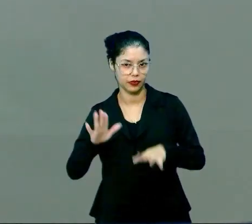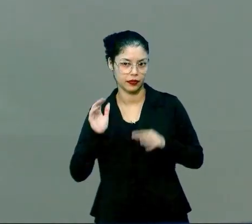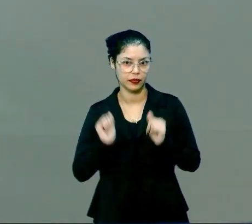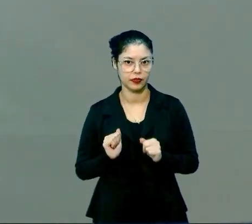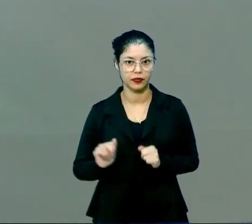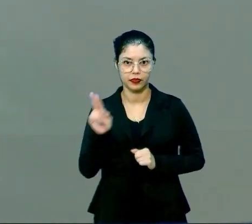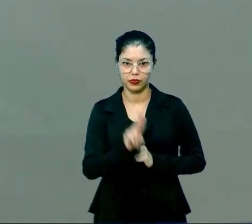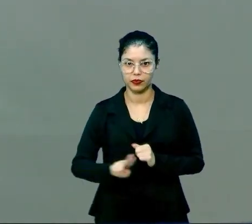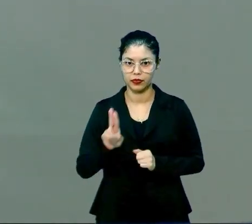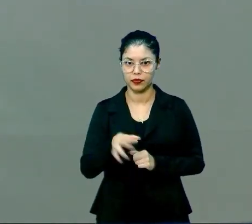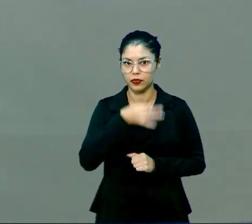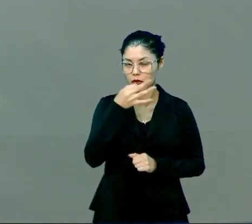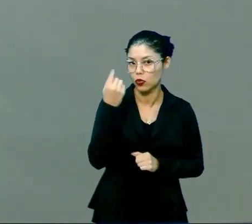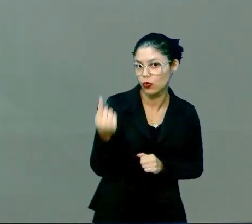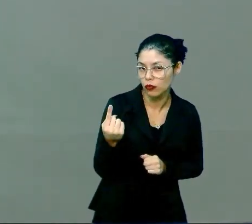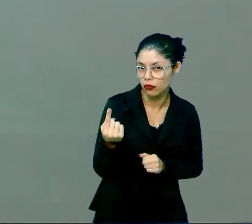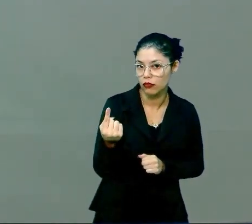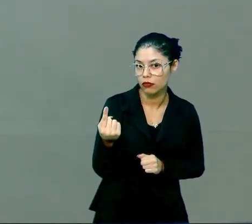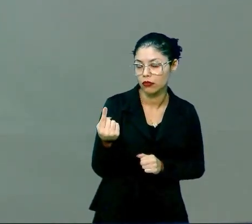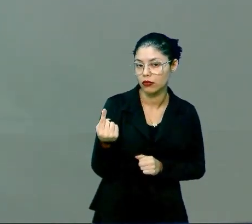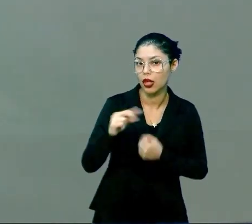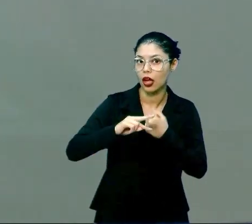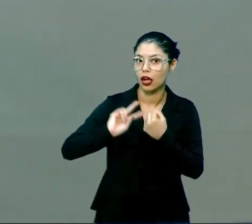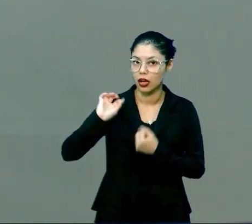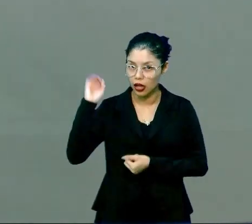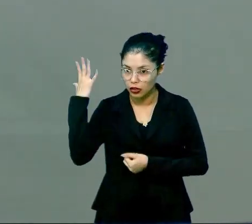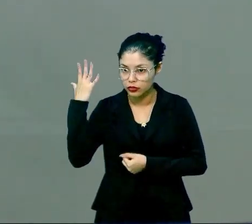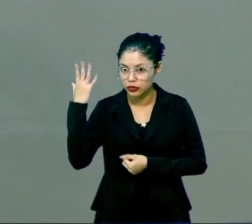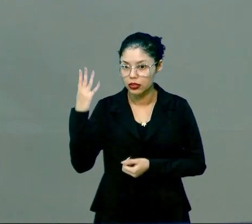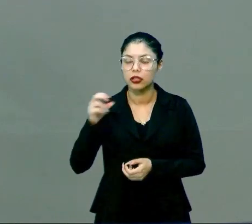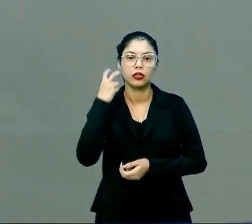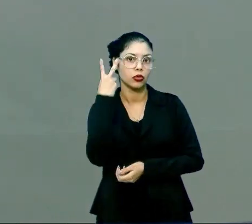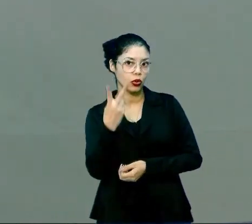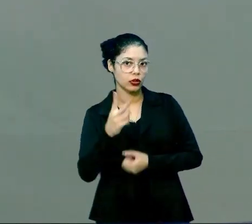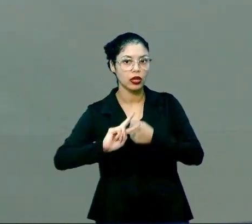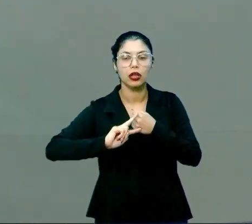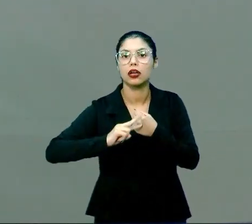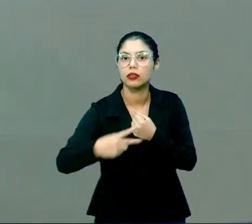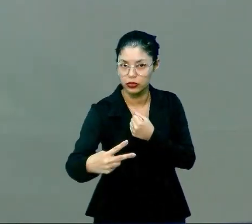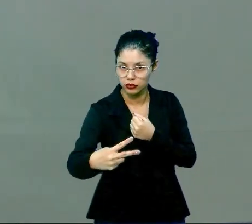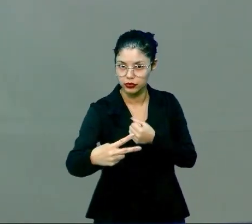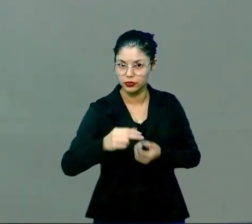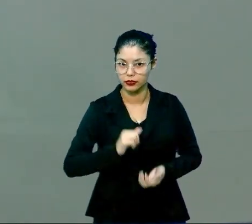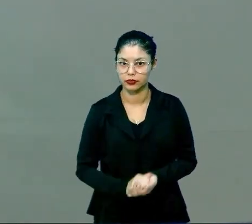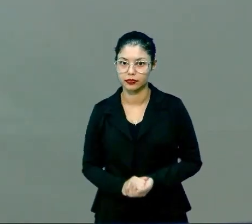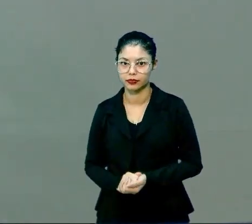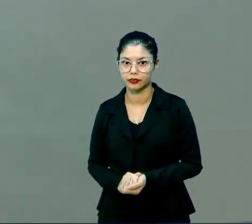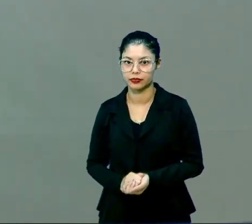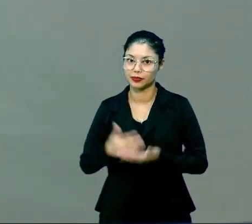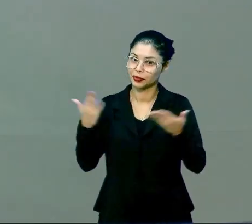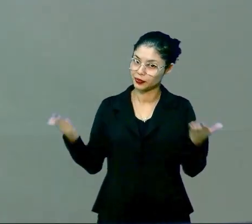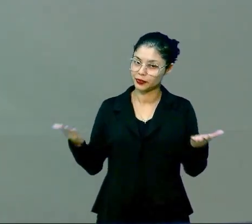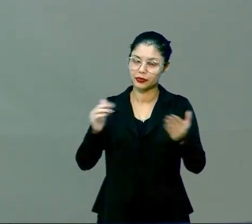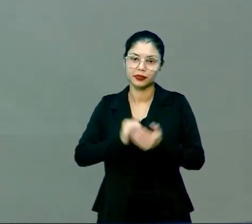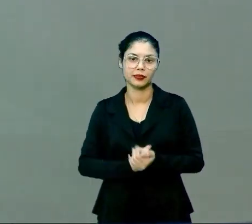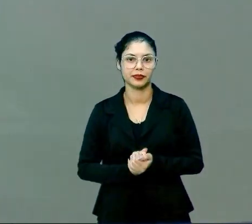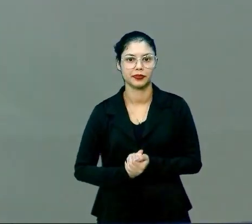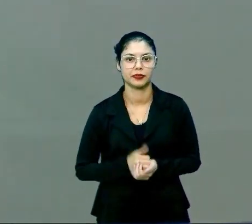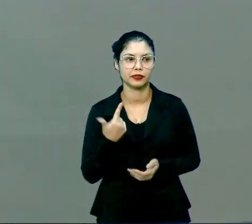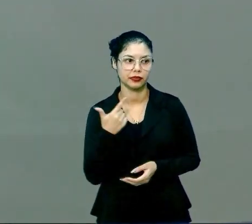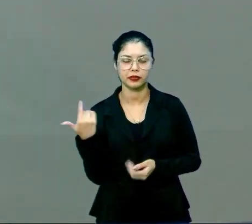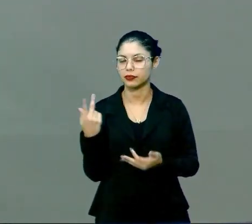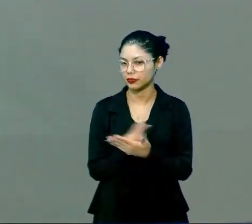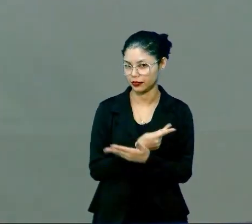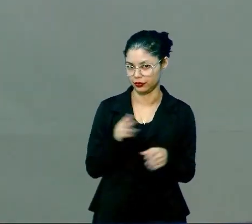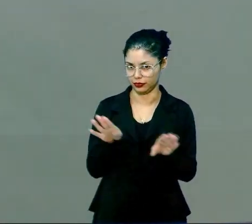eu posso utilizar no argumento 1 a causa e no argumento 2 eu posso utilizar as consequências. E aí a gente não tem